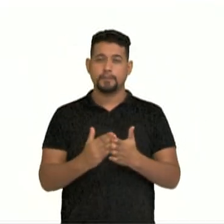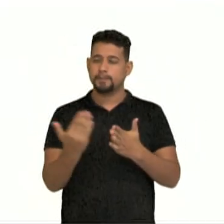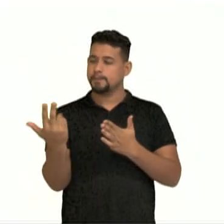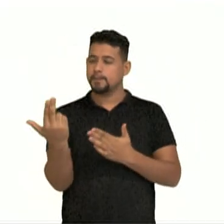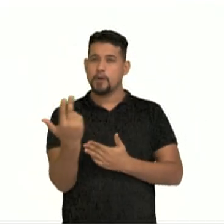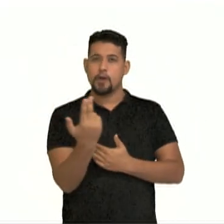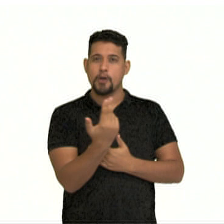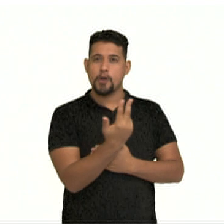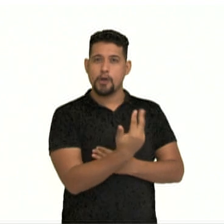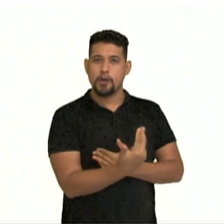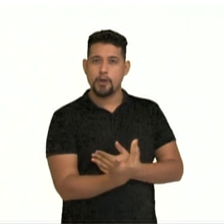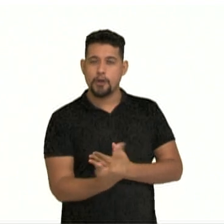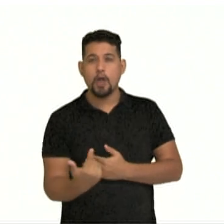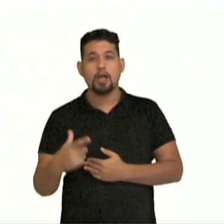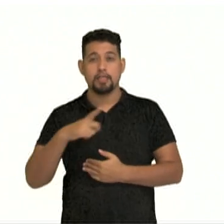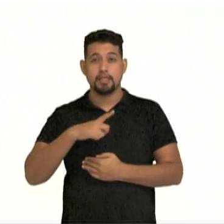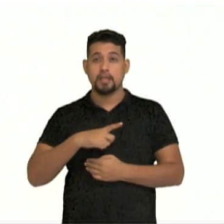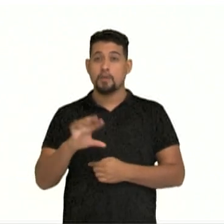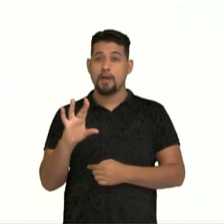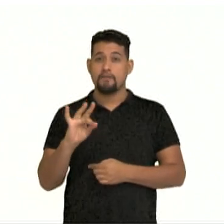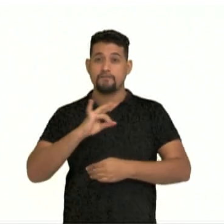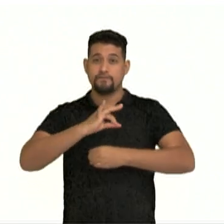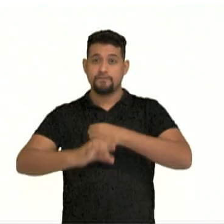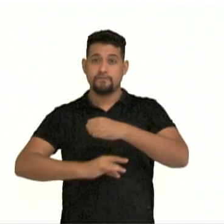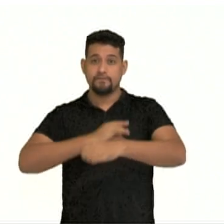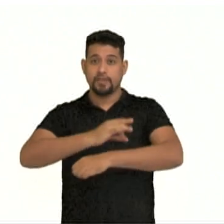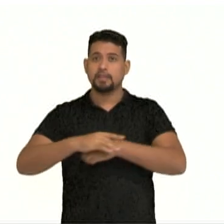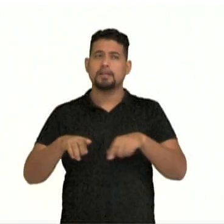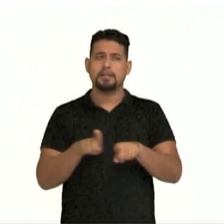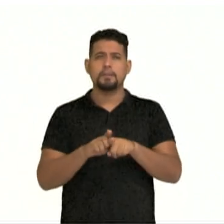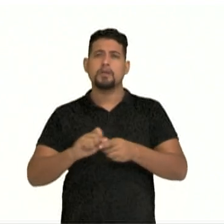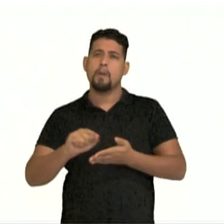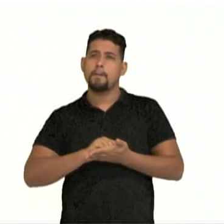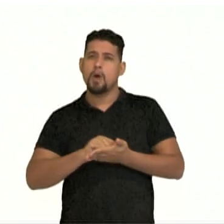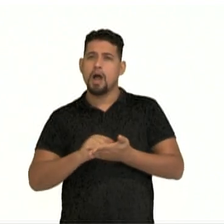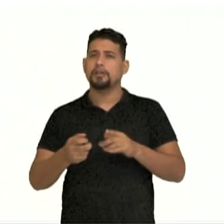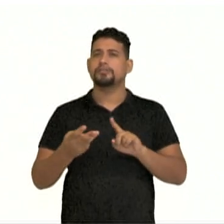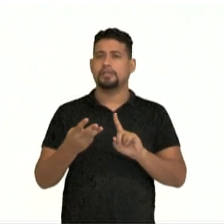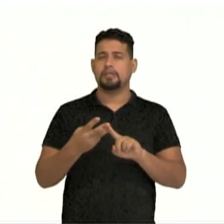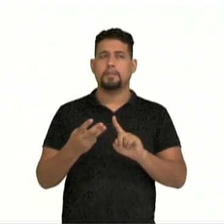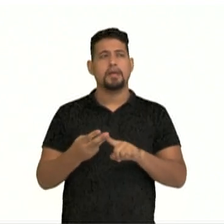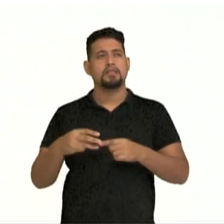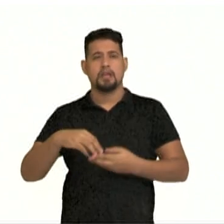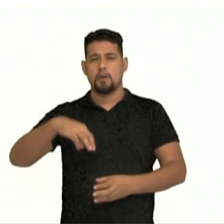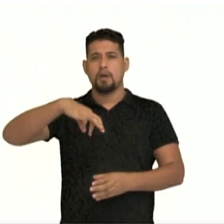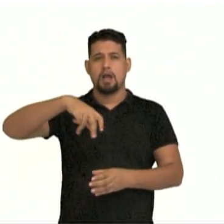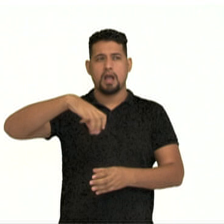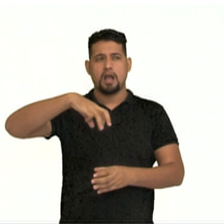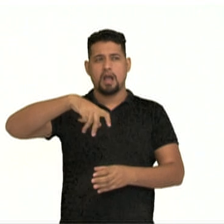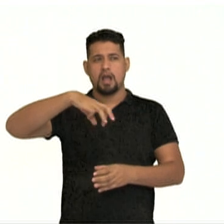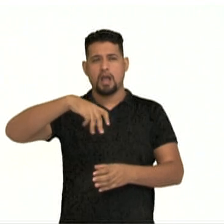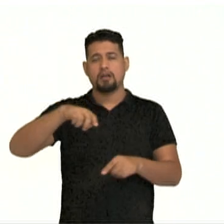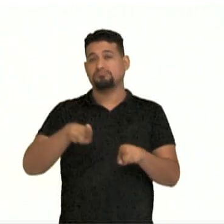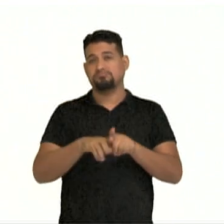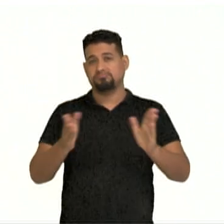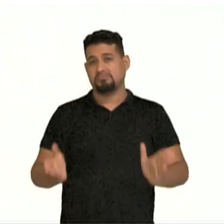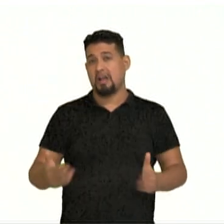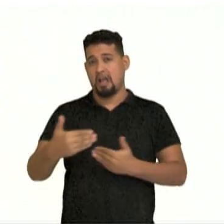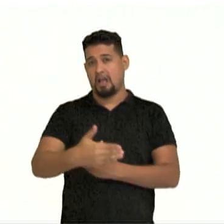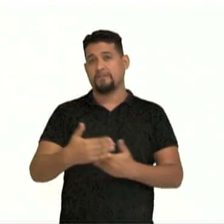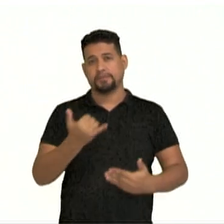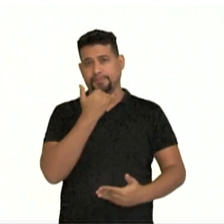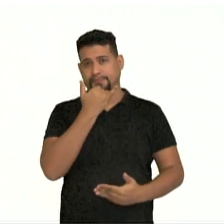eles. Nós temos aqui uma fita, nós temos uma borracha, nós temos uma uma caixa